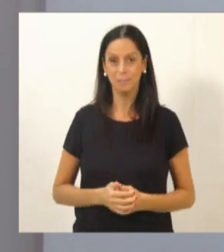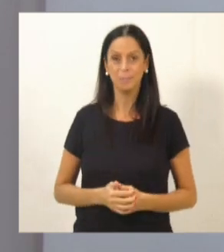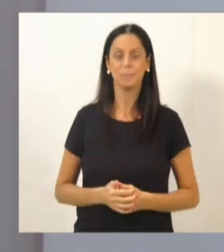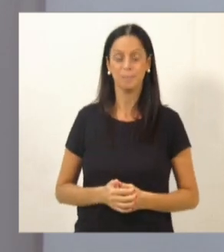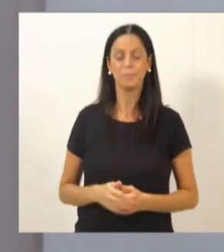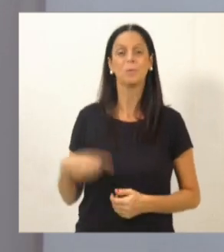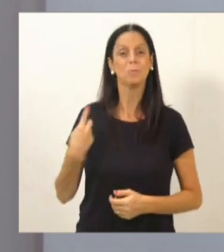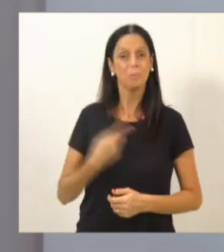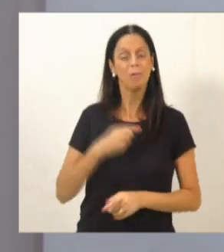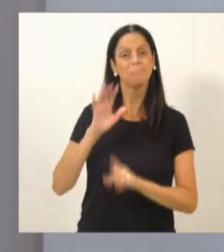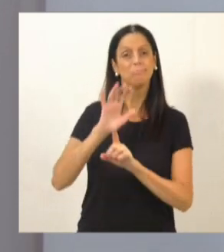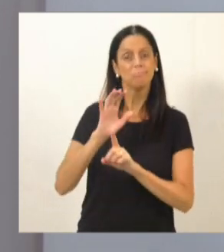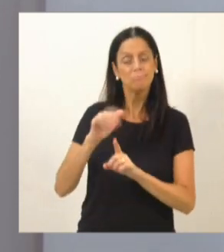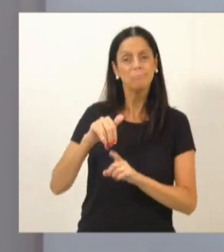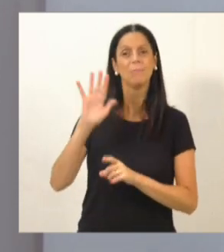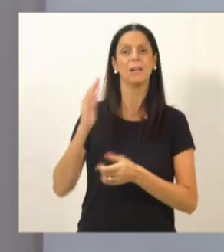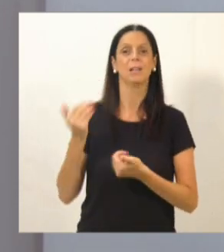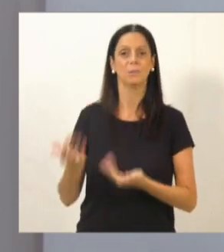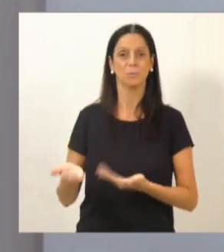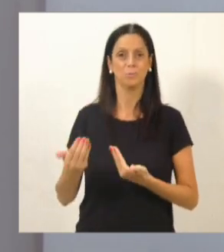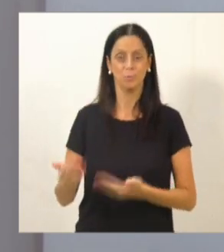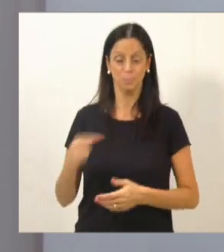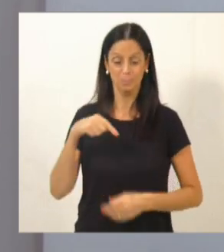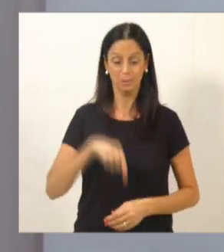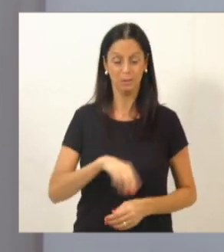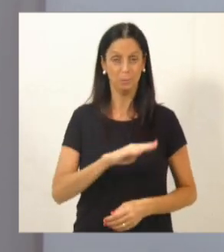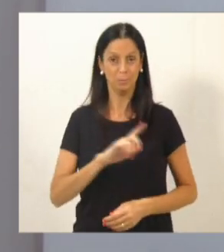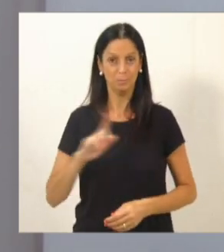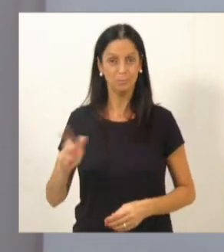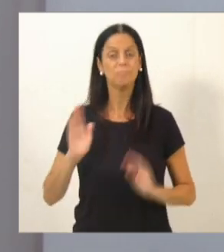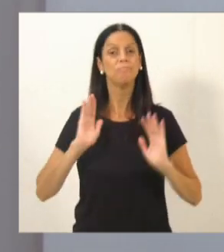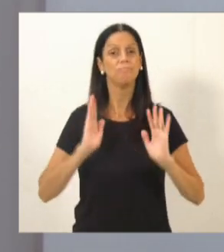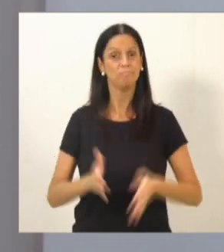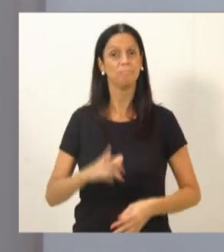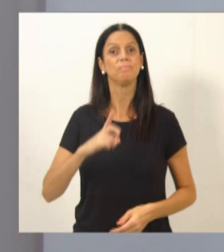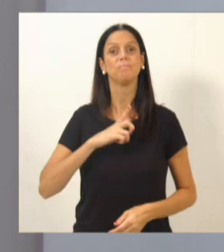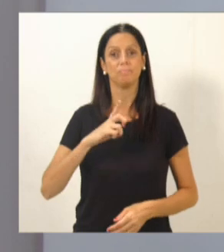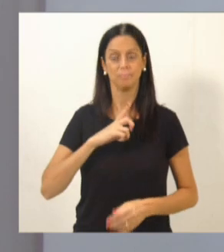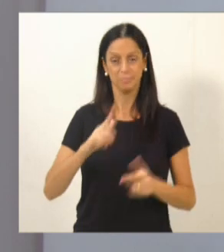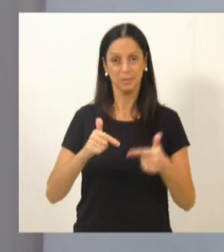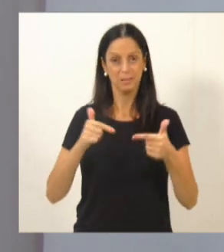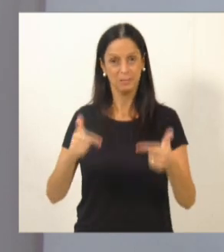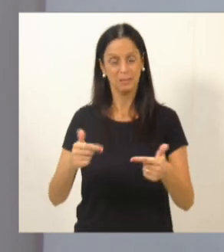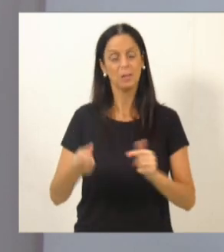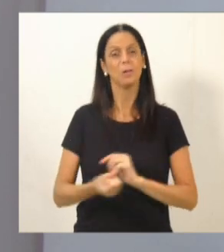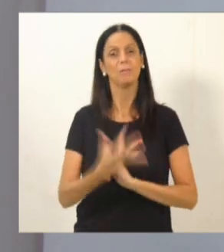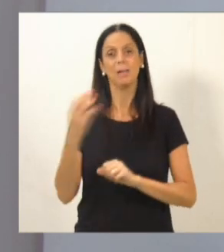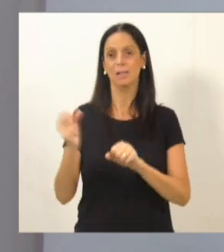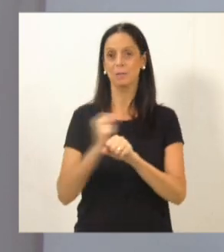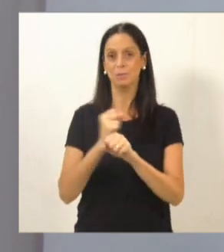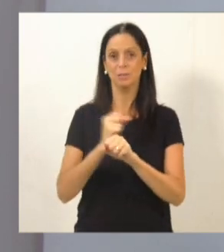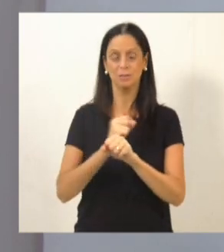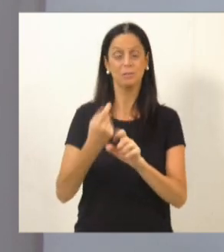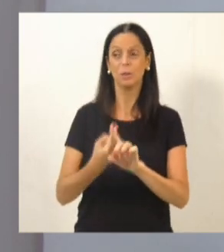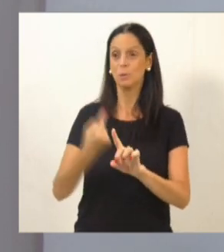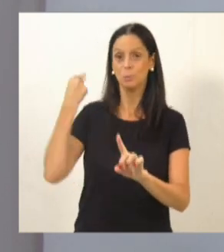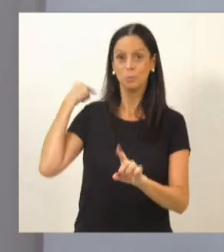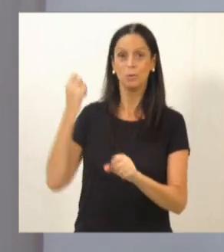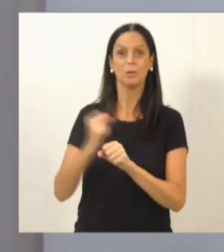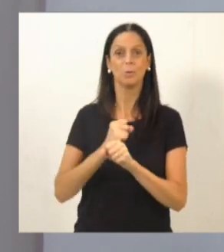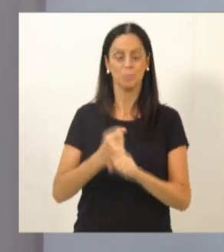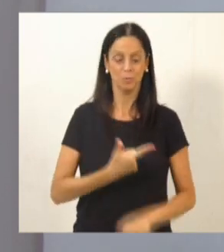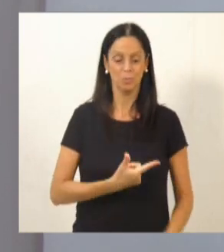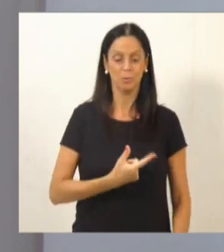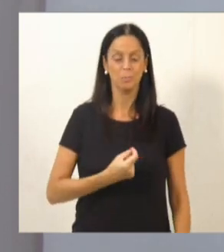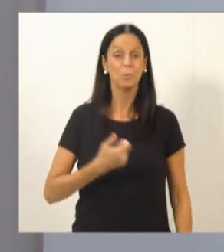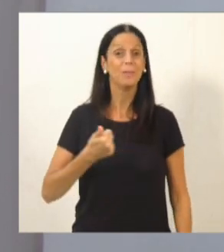jovens. Aqui em Blumenau, a gente já tem uma atuação de vários anos. Iniciamos aqui em 2012,